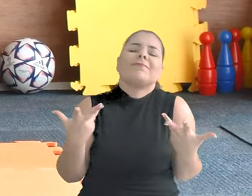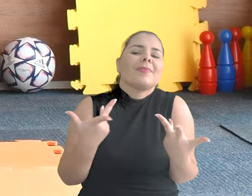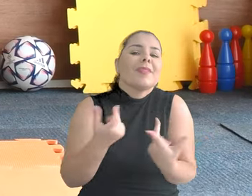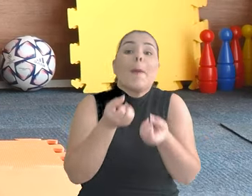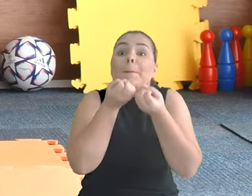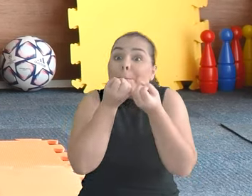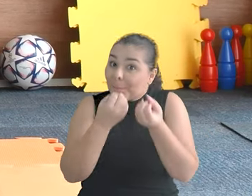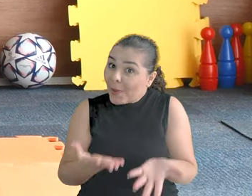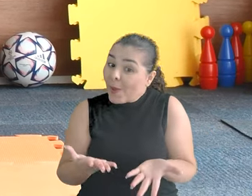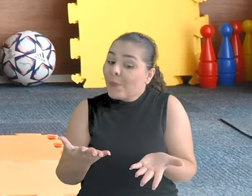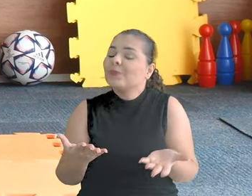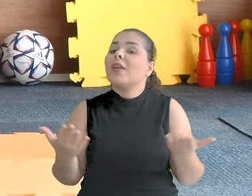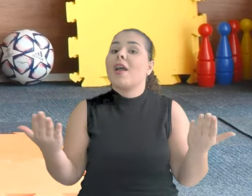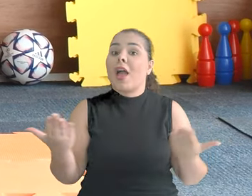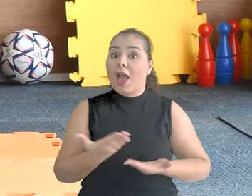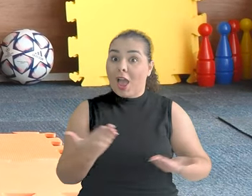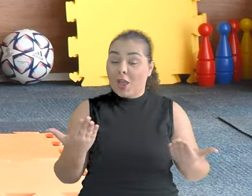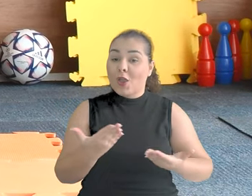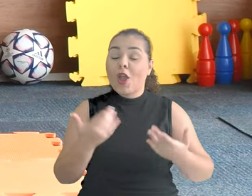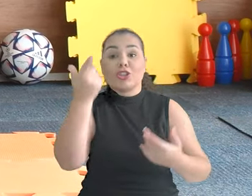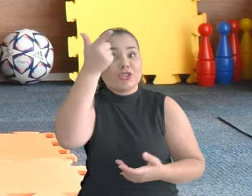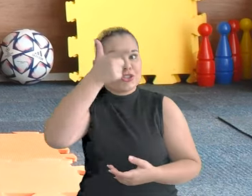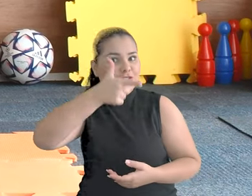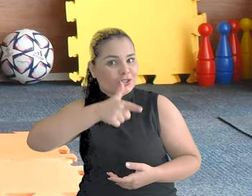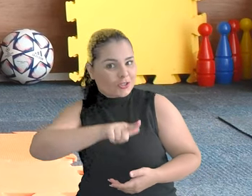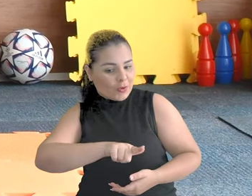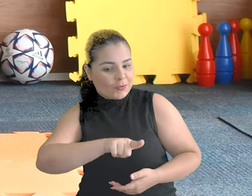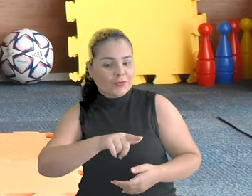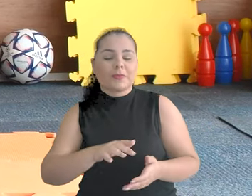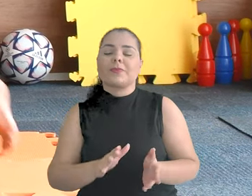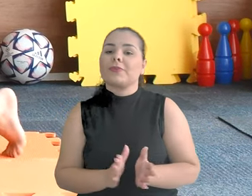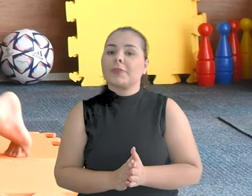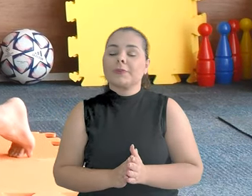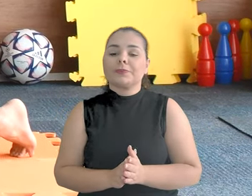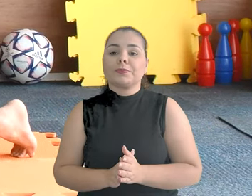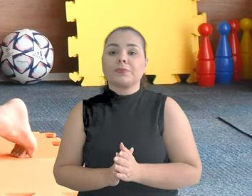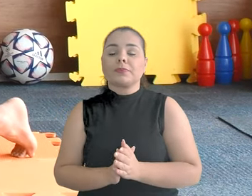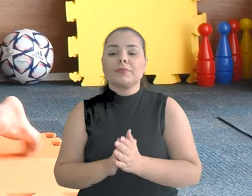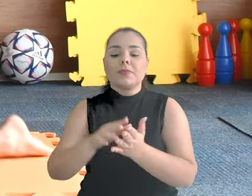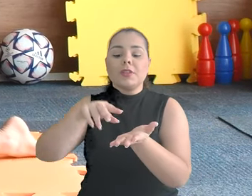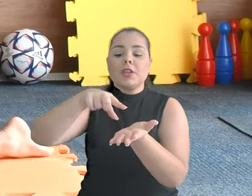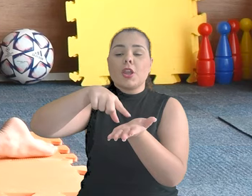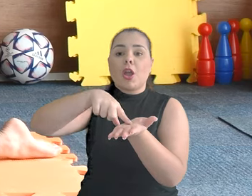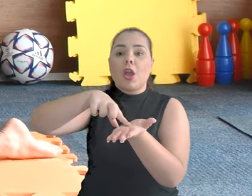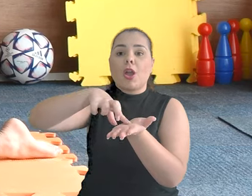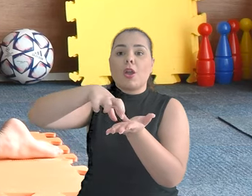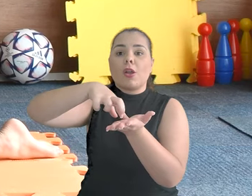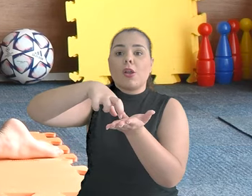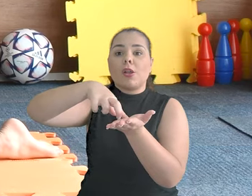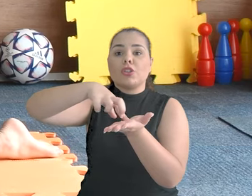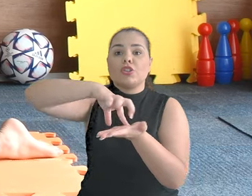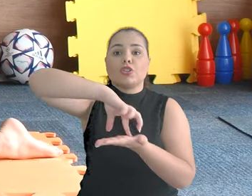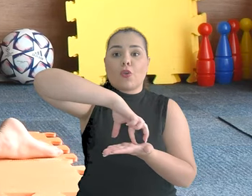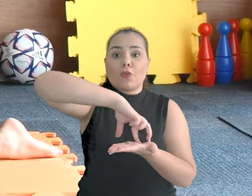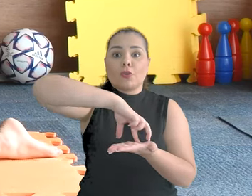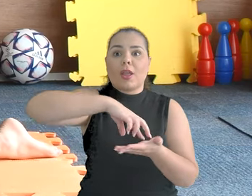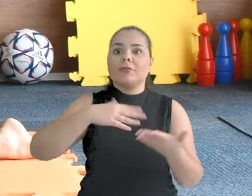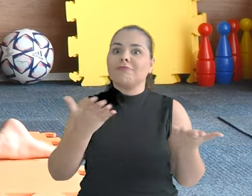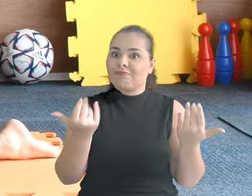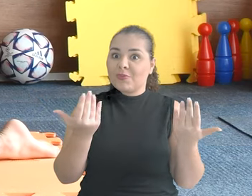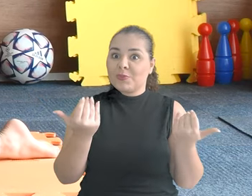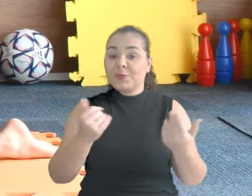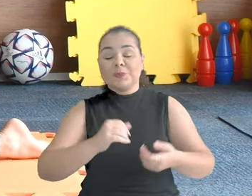Boa. Apoia o joelho no chão, afastou e virou. Para